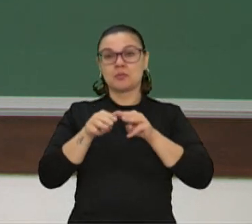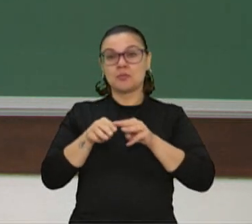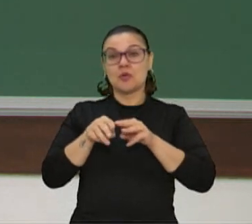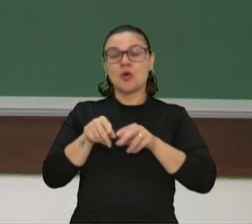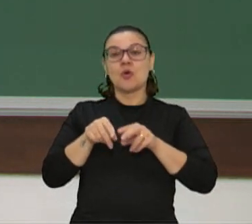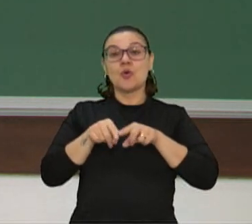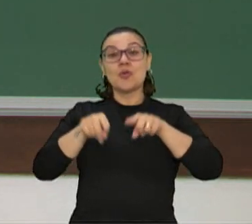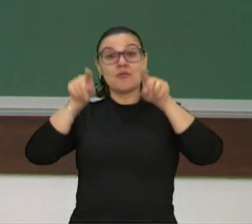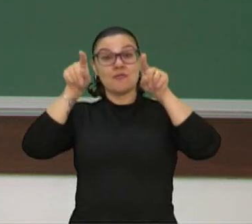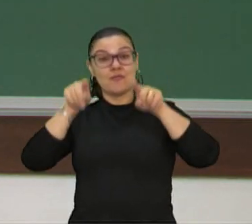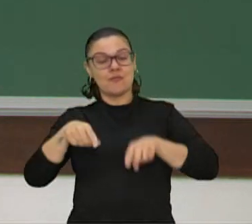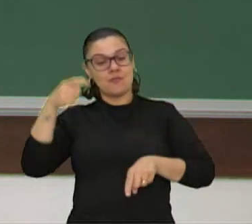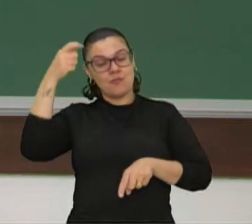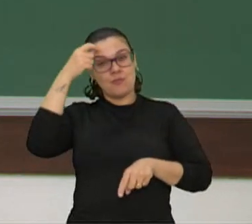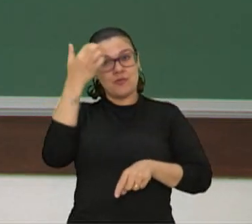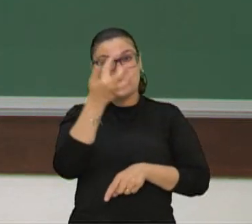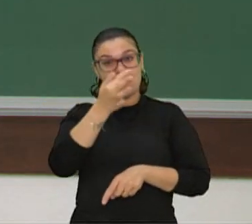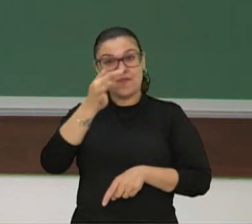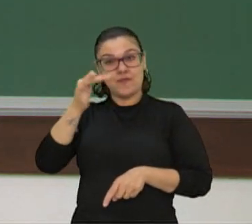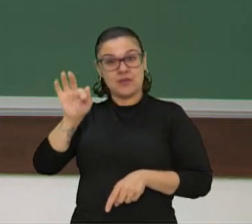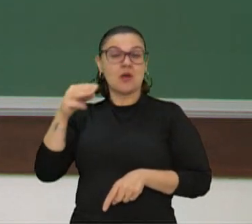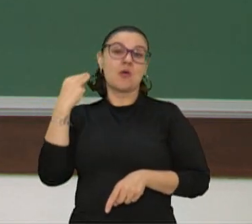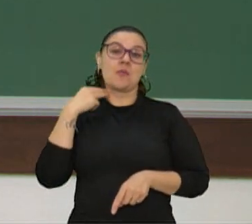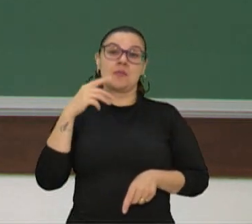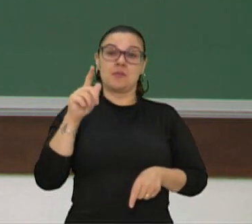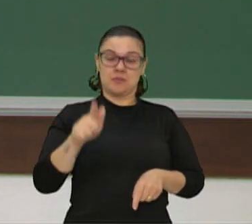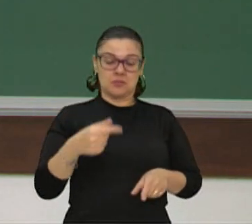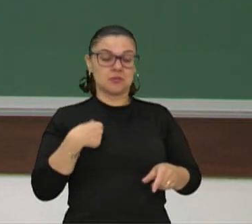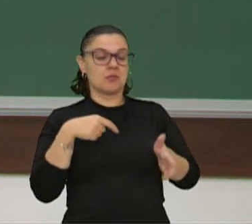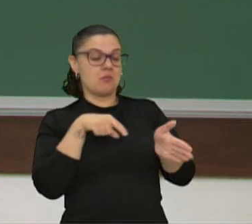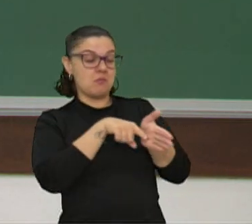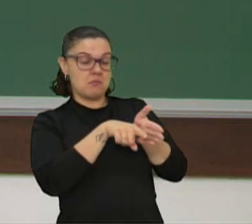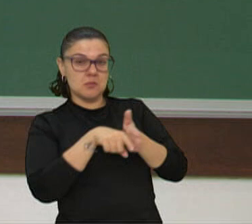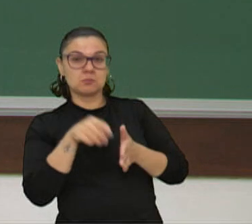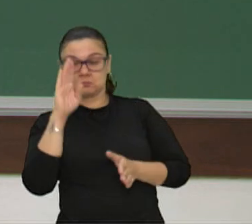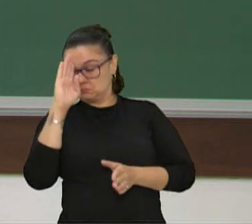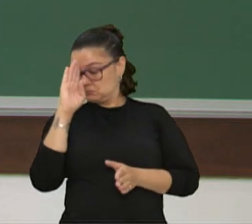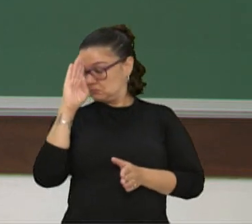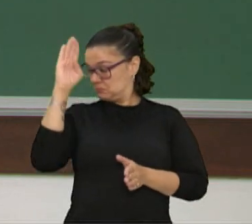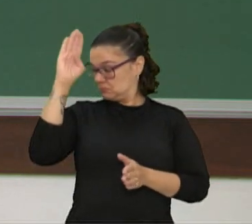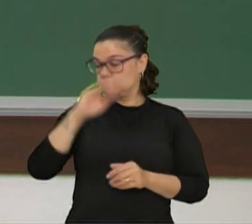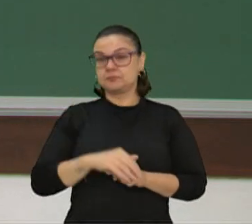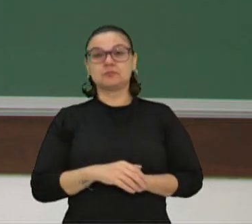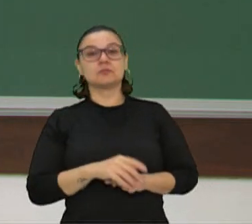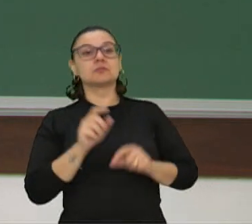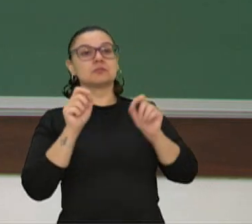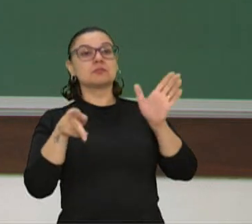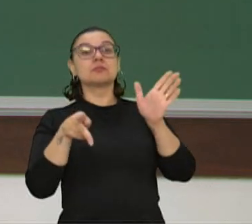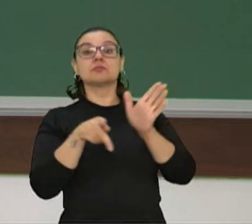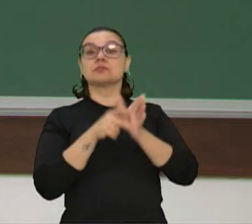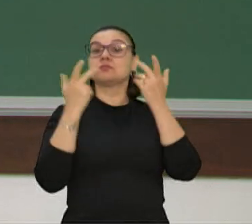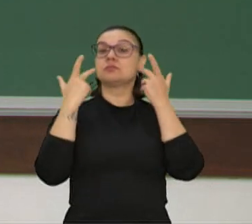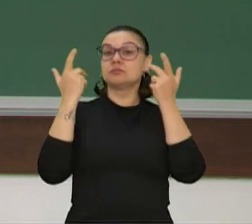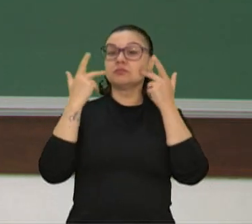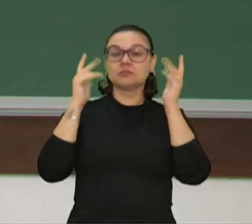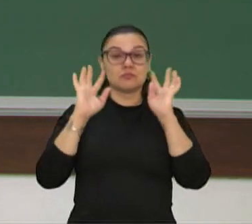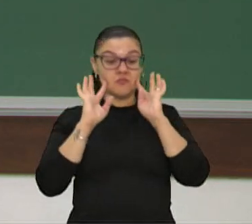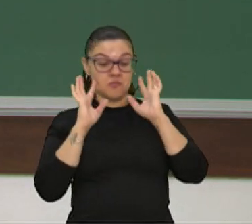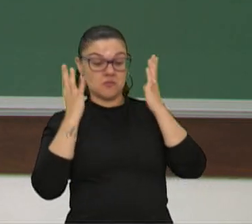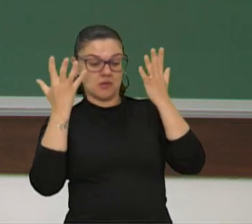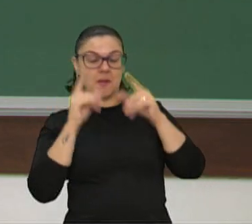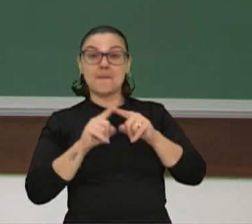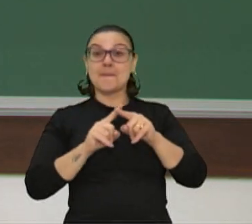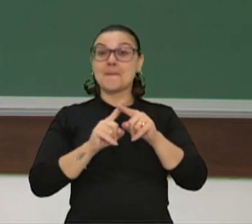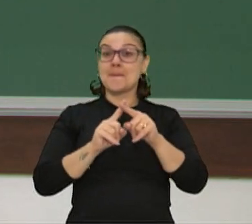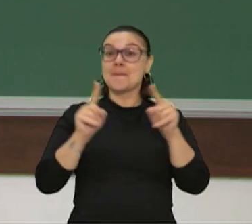de Minas Gerais. É um trabalho com uma ótima referência. O que está ali realmente é um fenômeno natural que acontece.